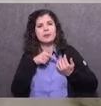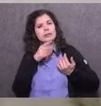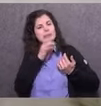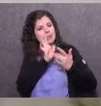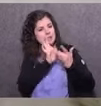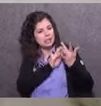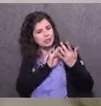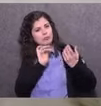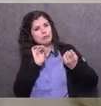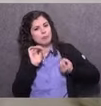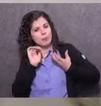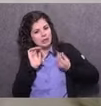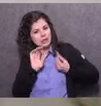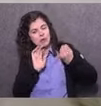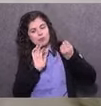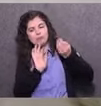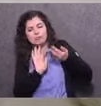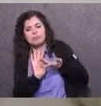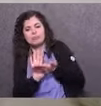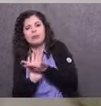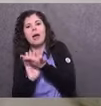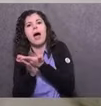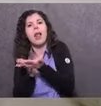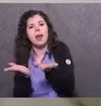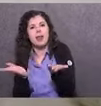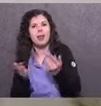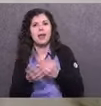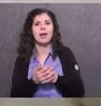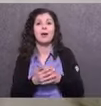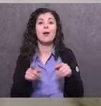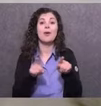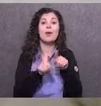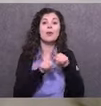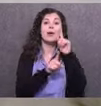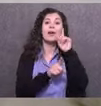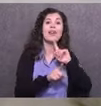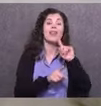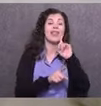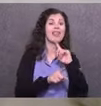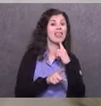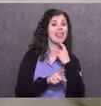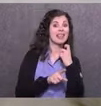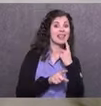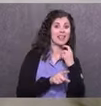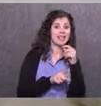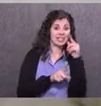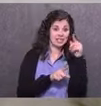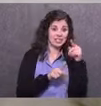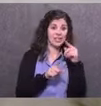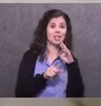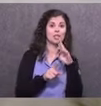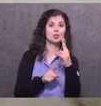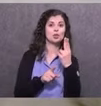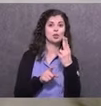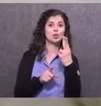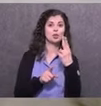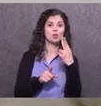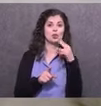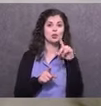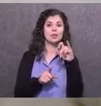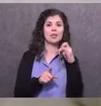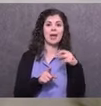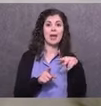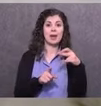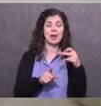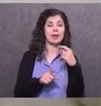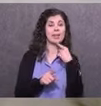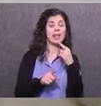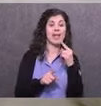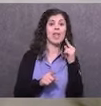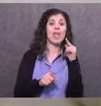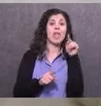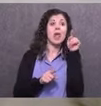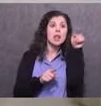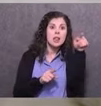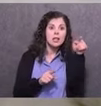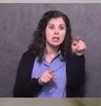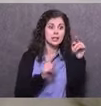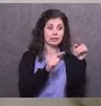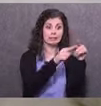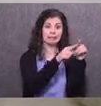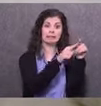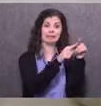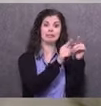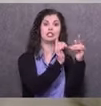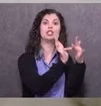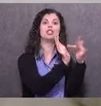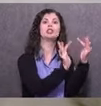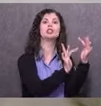uma mística inglesa, Juliana Norwich, ele, Jesus, sofre